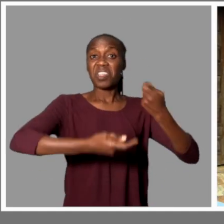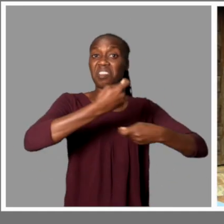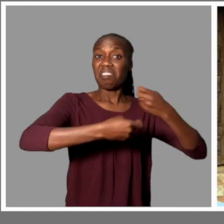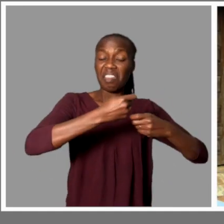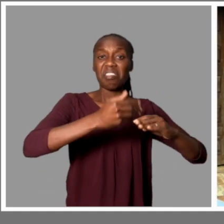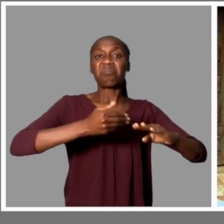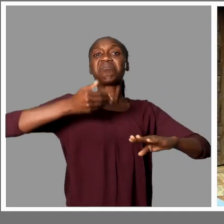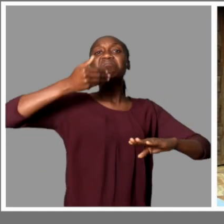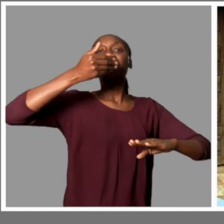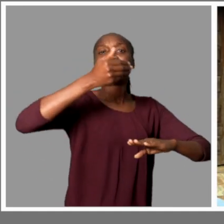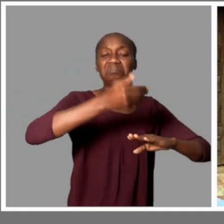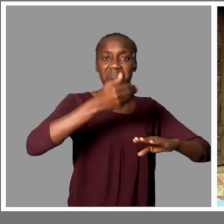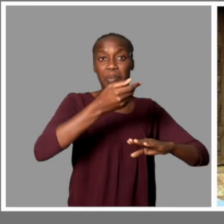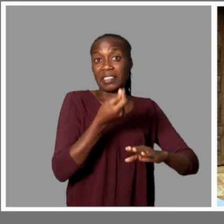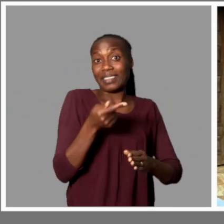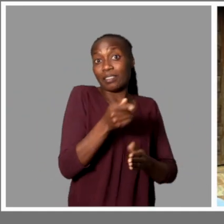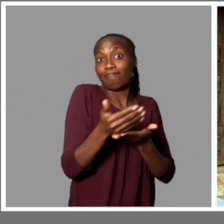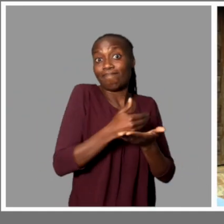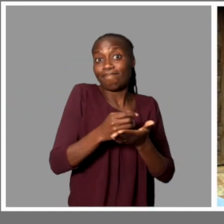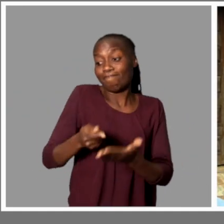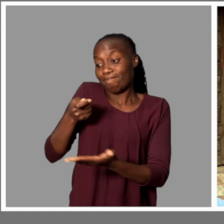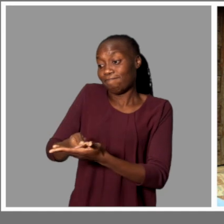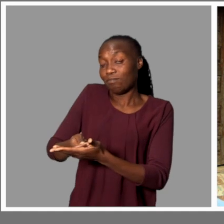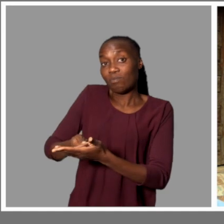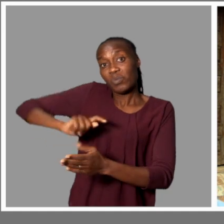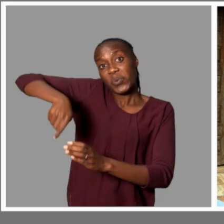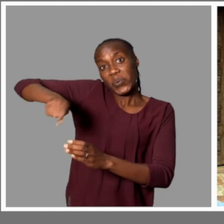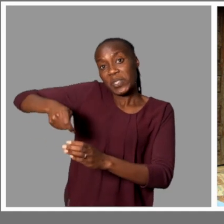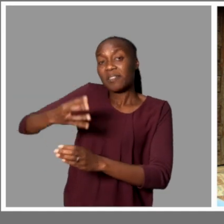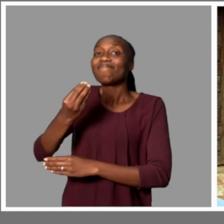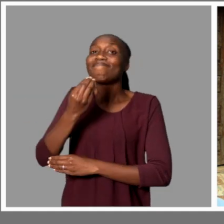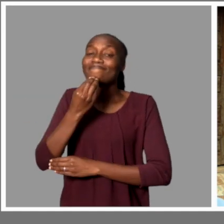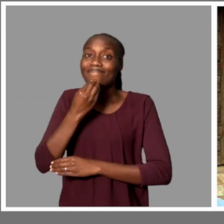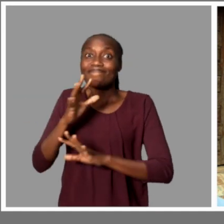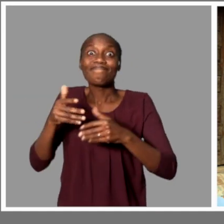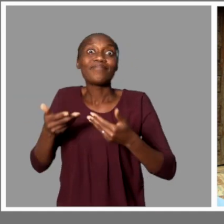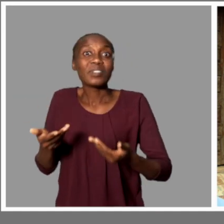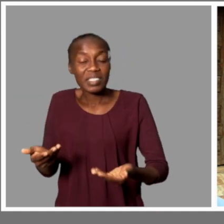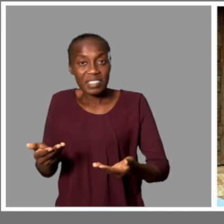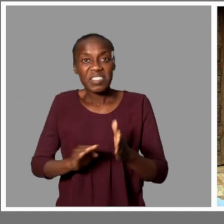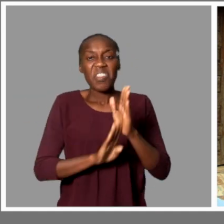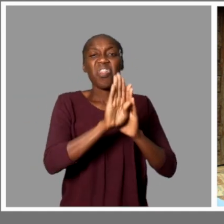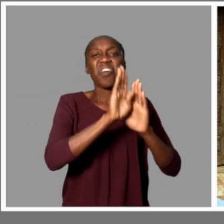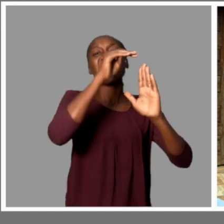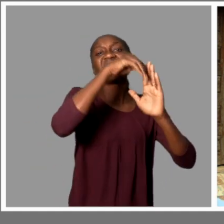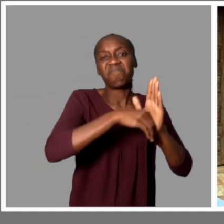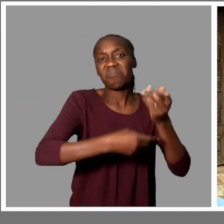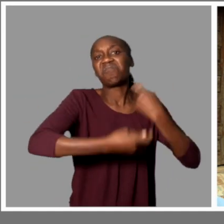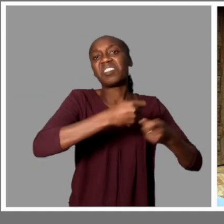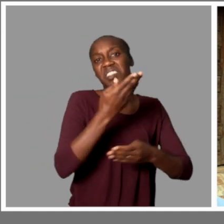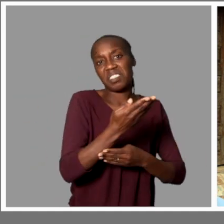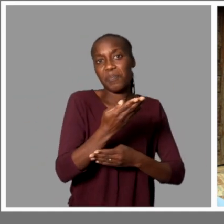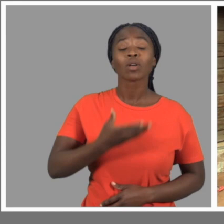às vezes a gente vende, mas agora esse dinheiro é que sempre vai para nela. A gente cai,